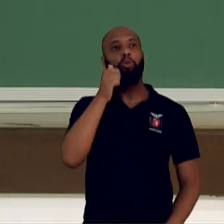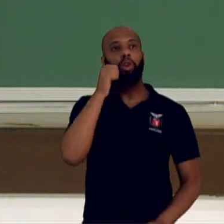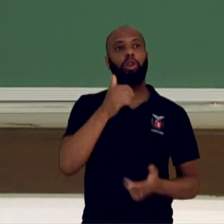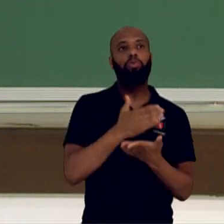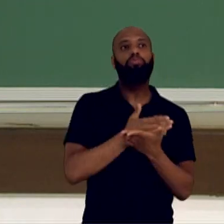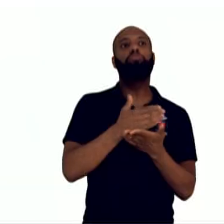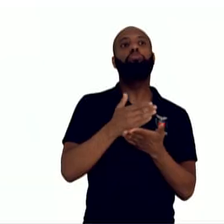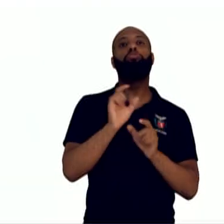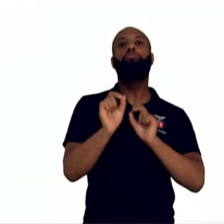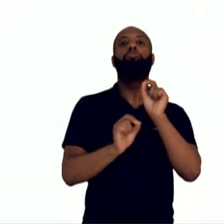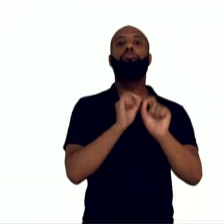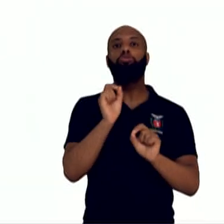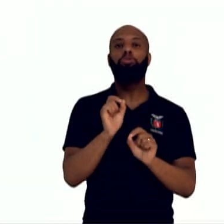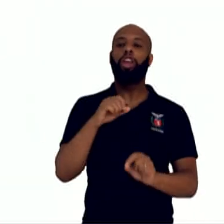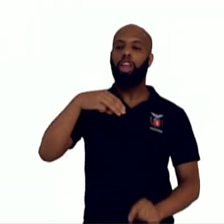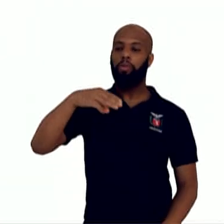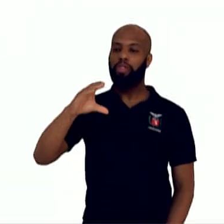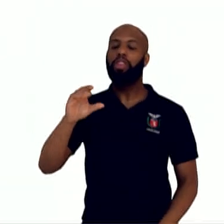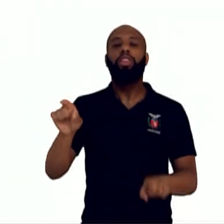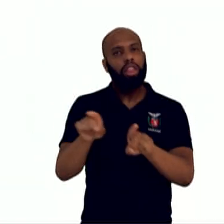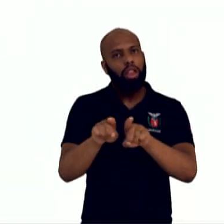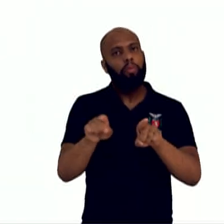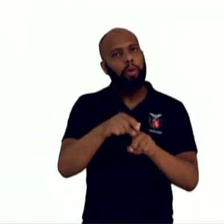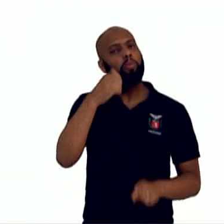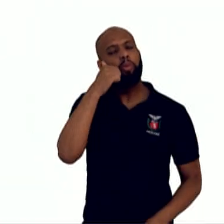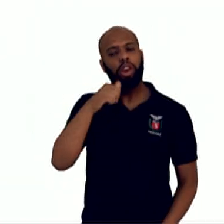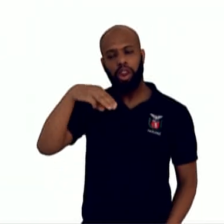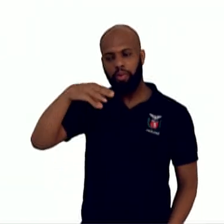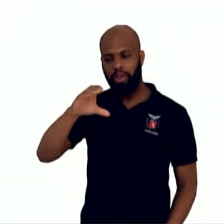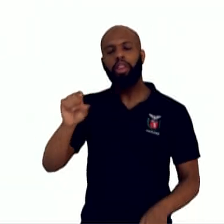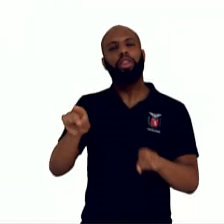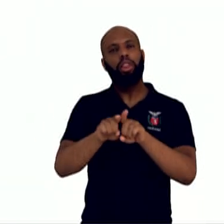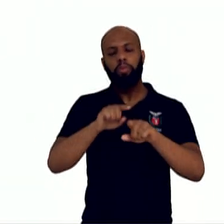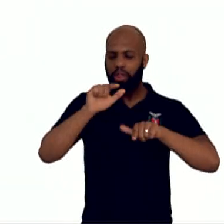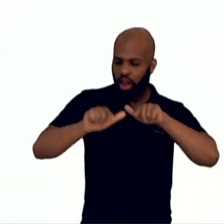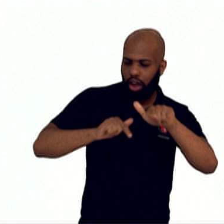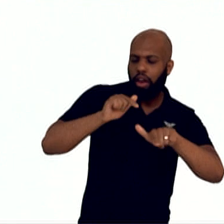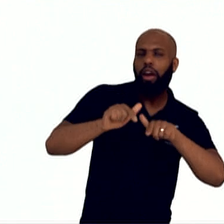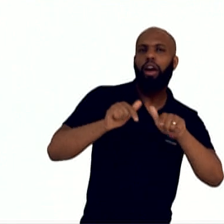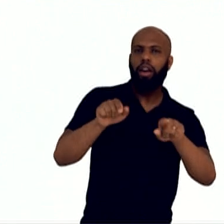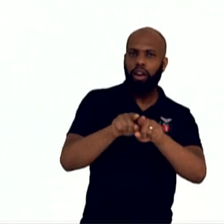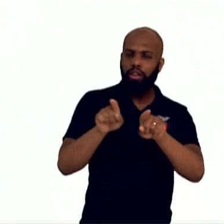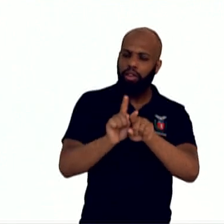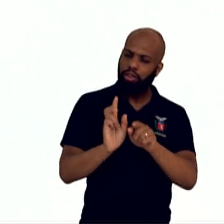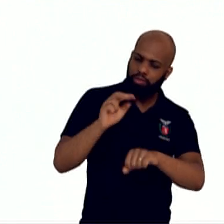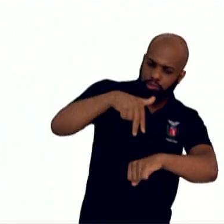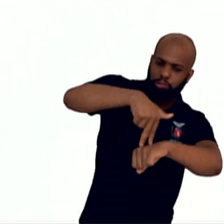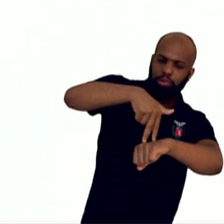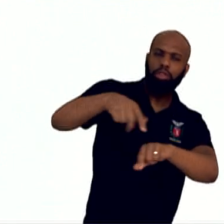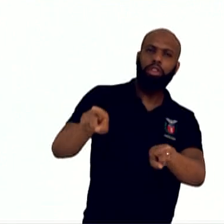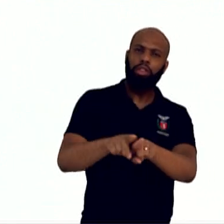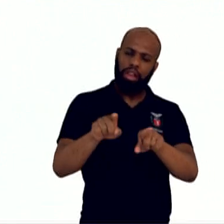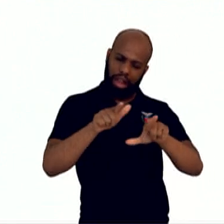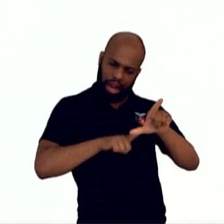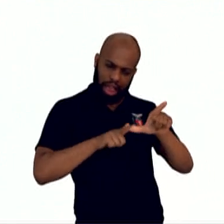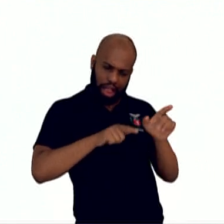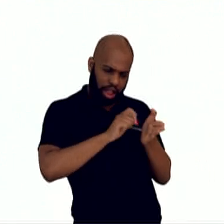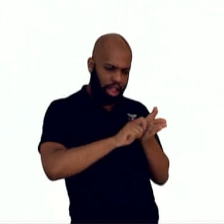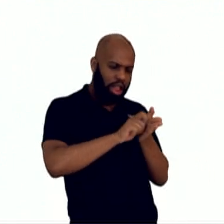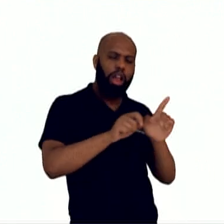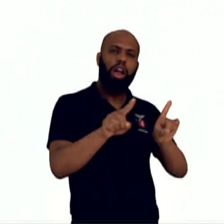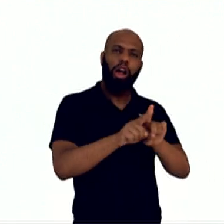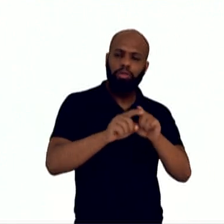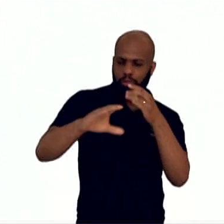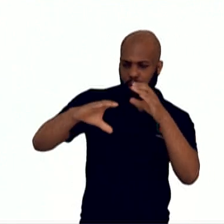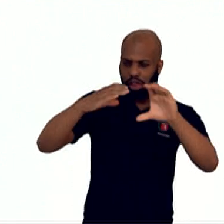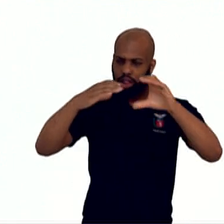entra como MC. Né? Ela trabalha, né, ali com as letras das músicas,